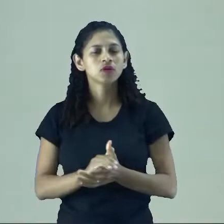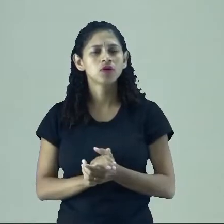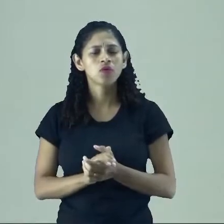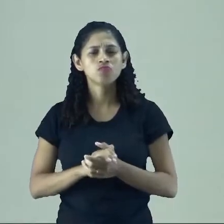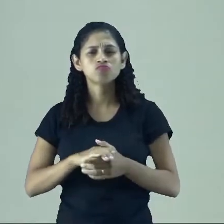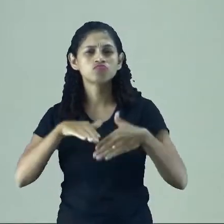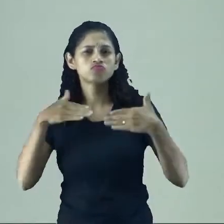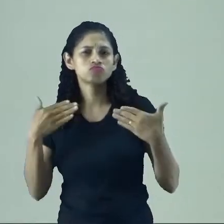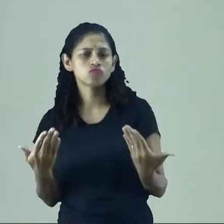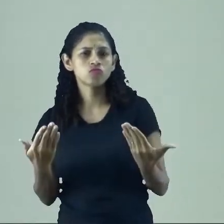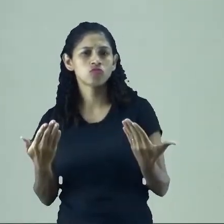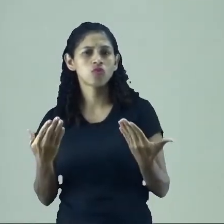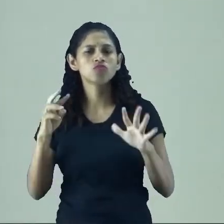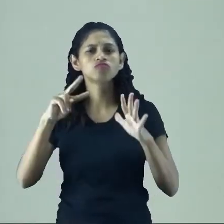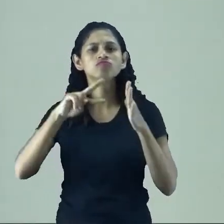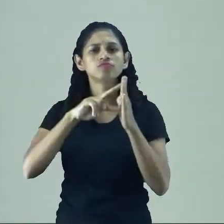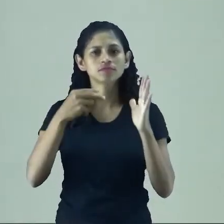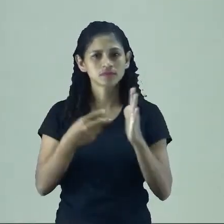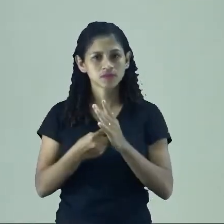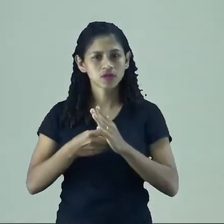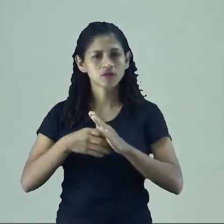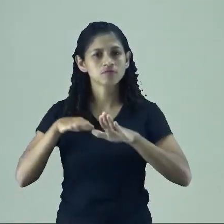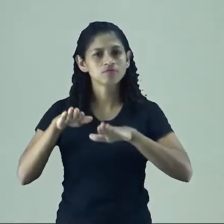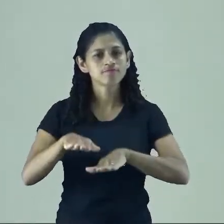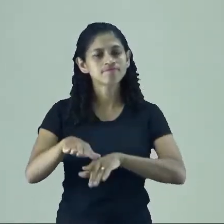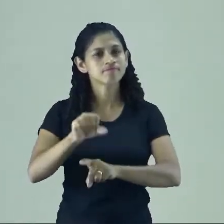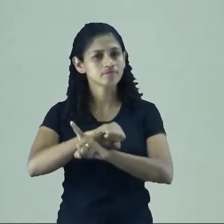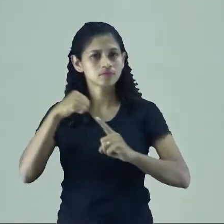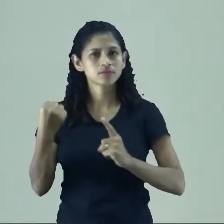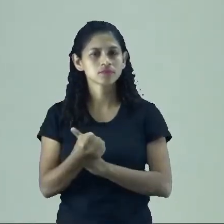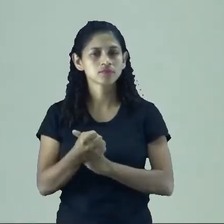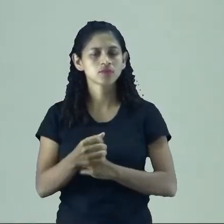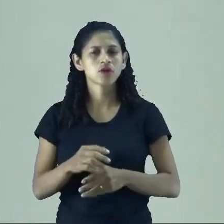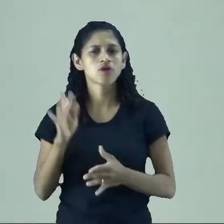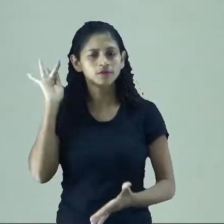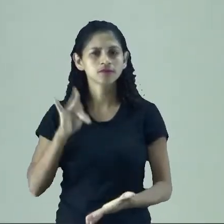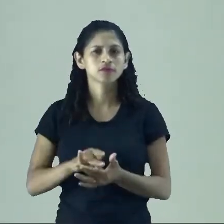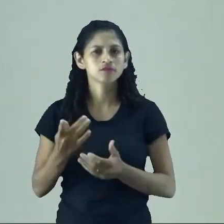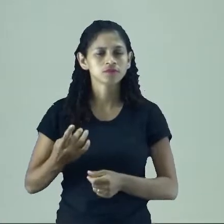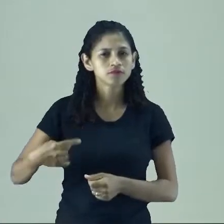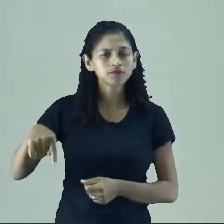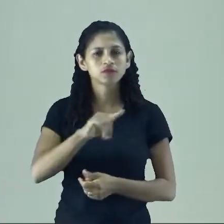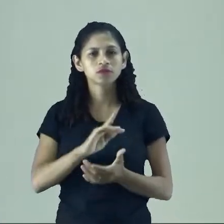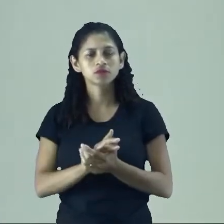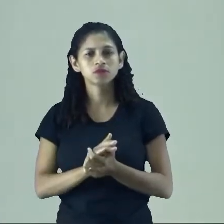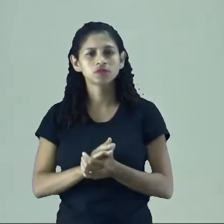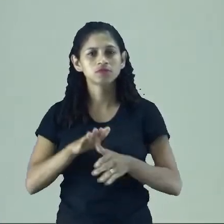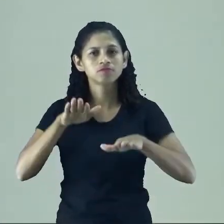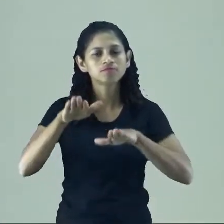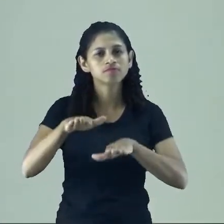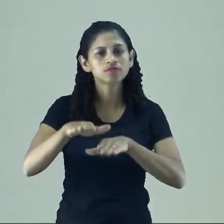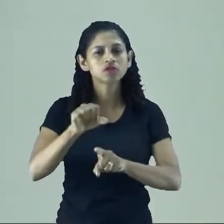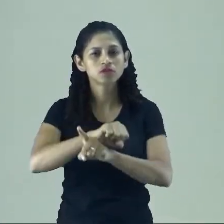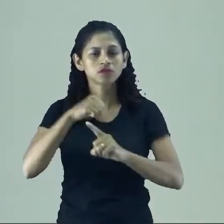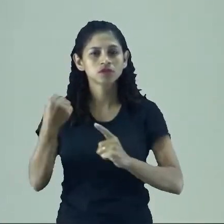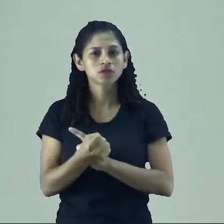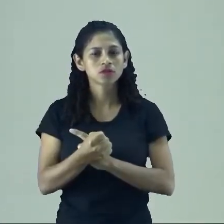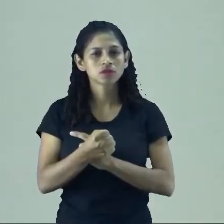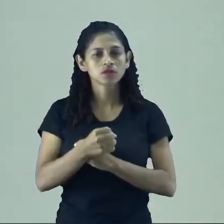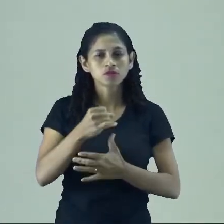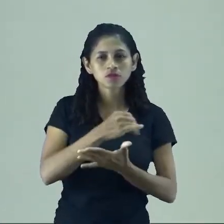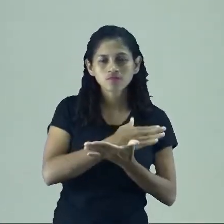do ensino médio. E o tema desta nossa videoaula irá tratar a respeito dos movimentos